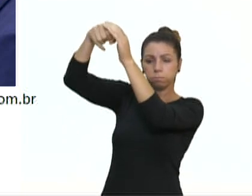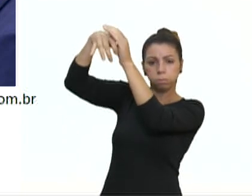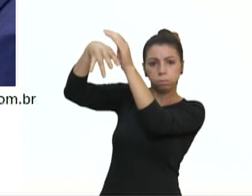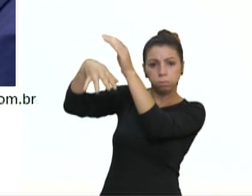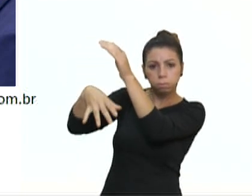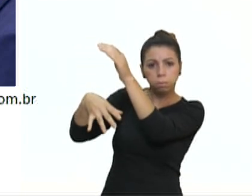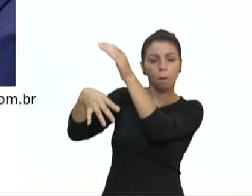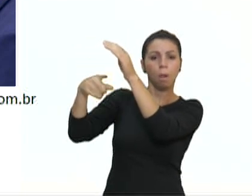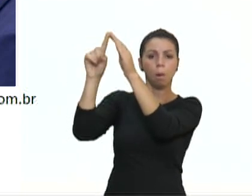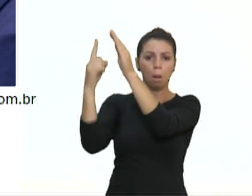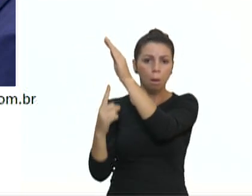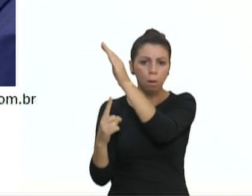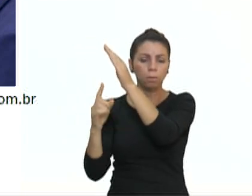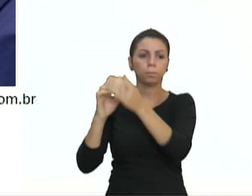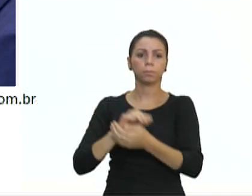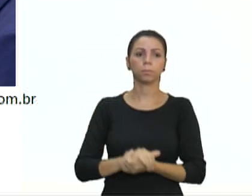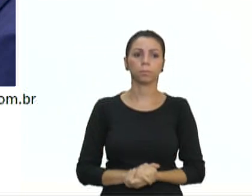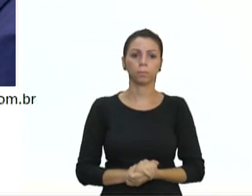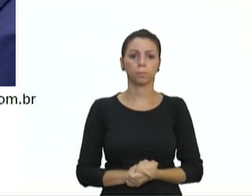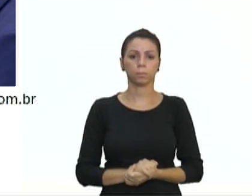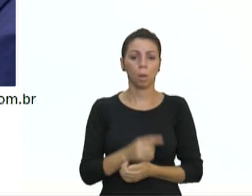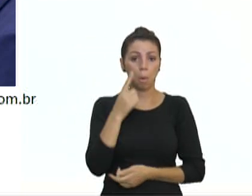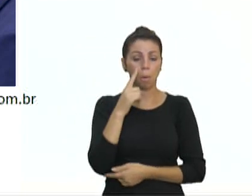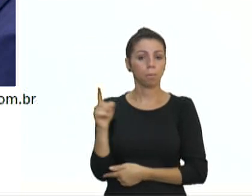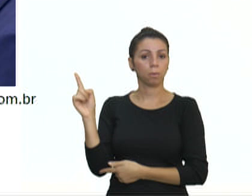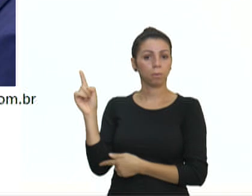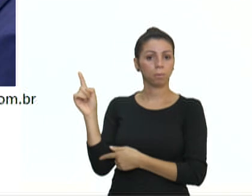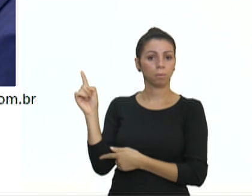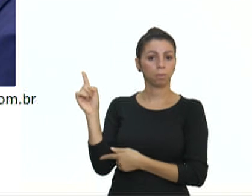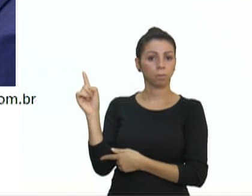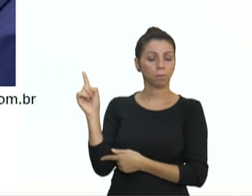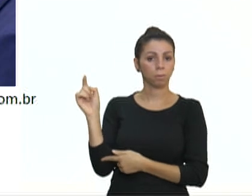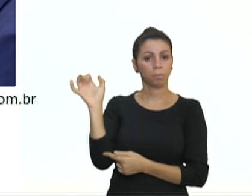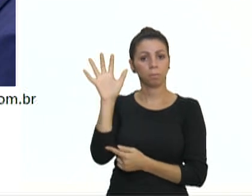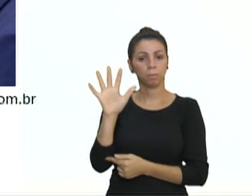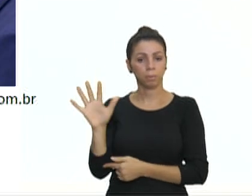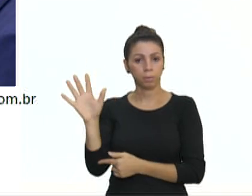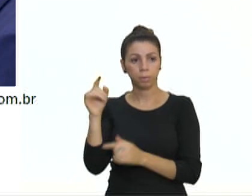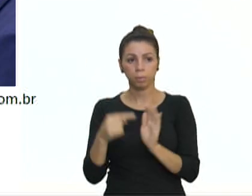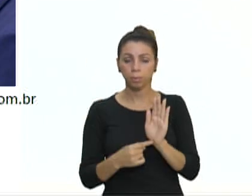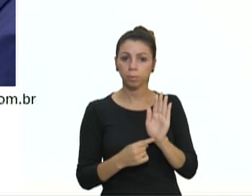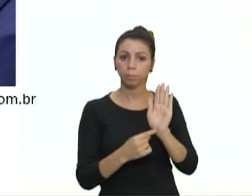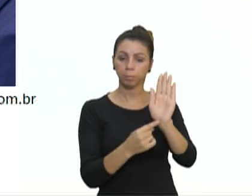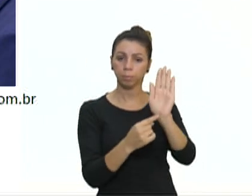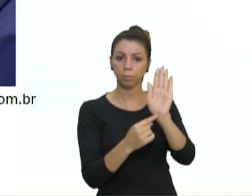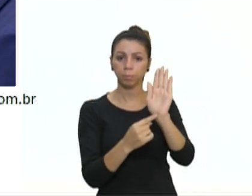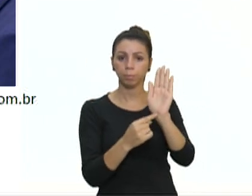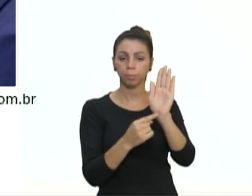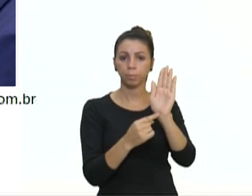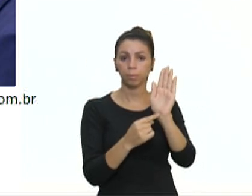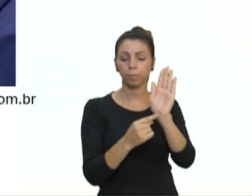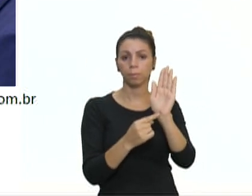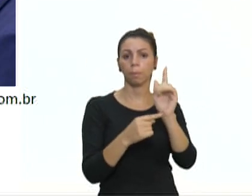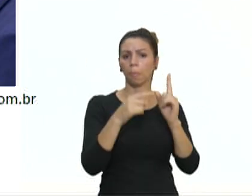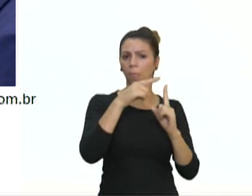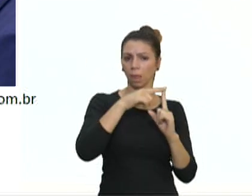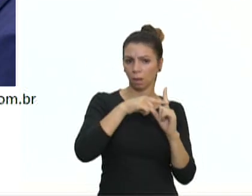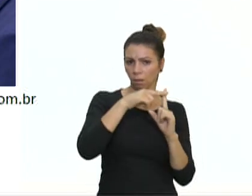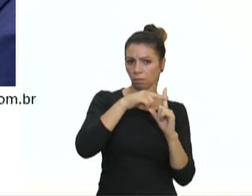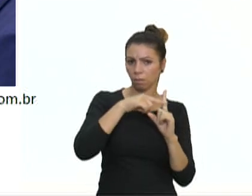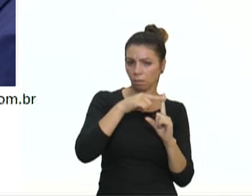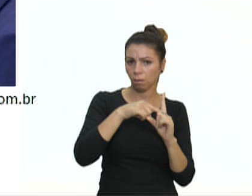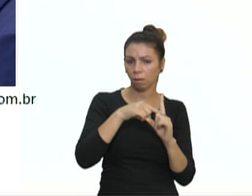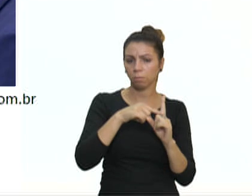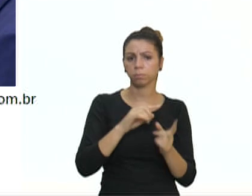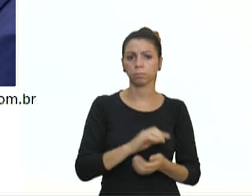tá? Aqui nós temos uma imagem representando, então, né, a previsão do tempo. Muitos de vocês já devem ter